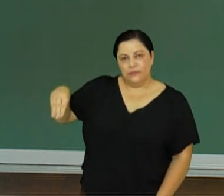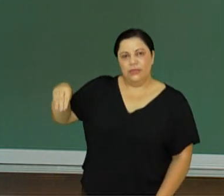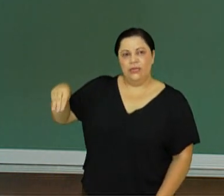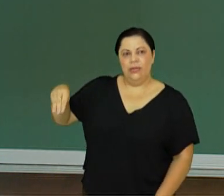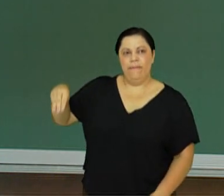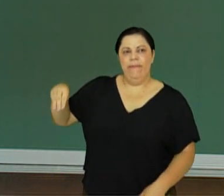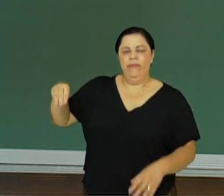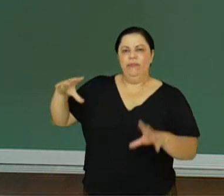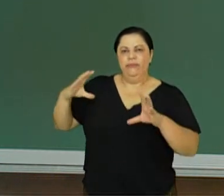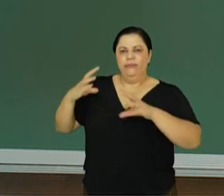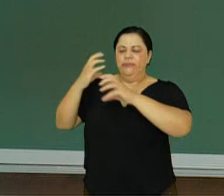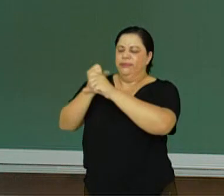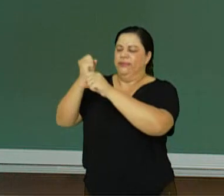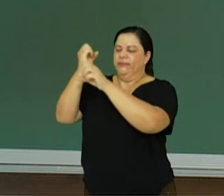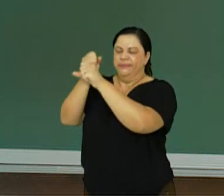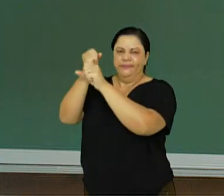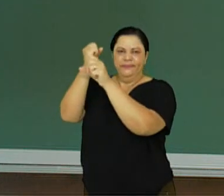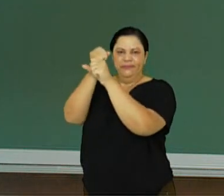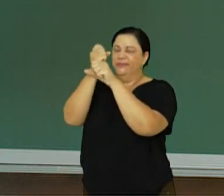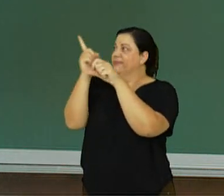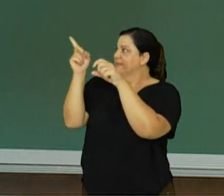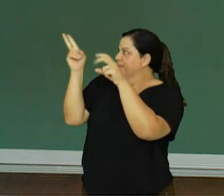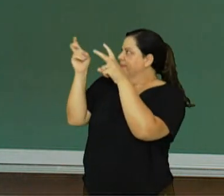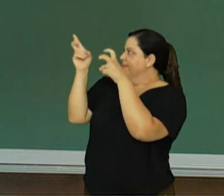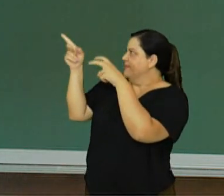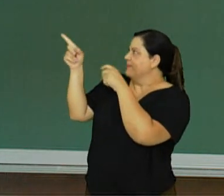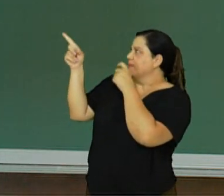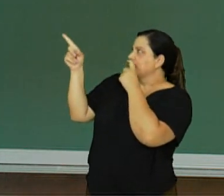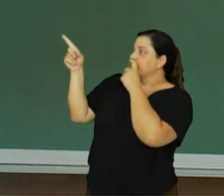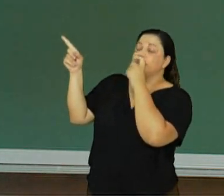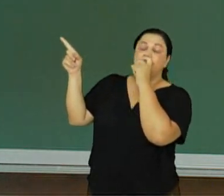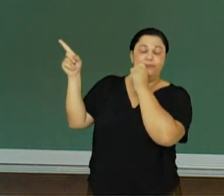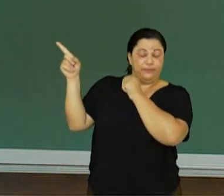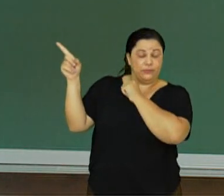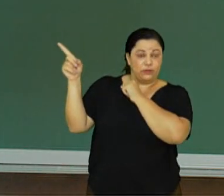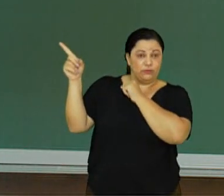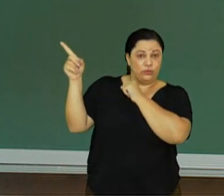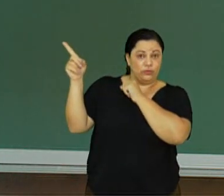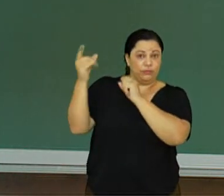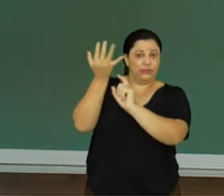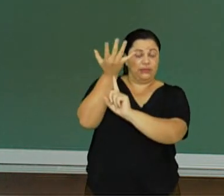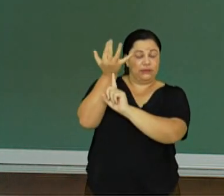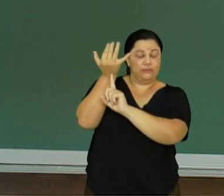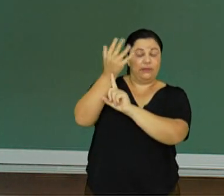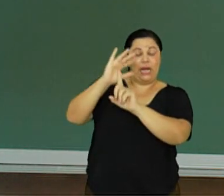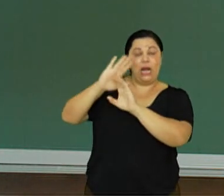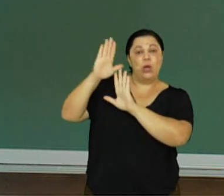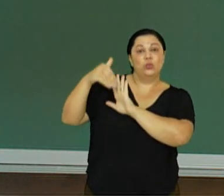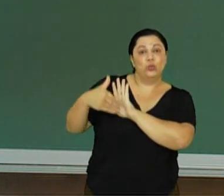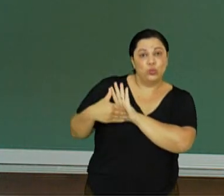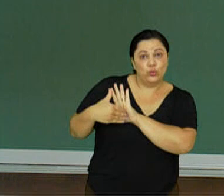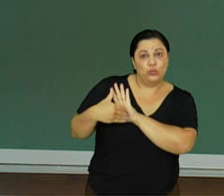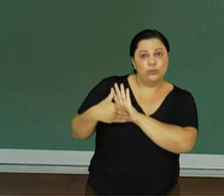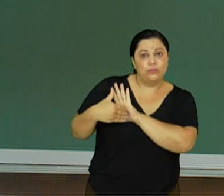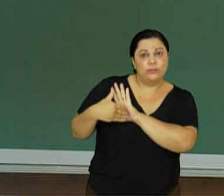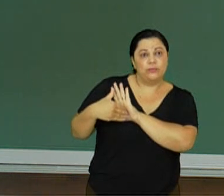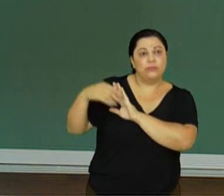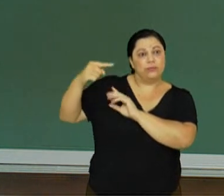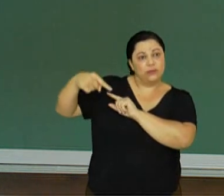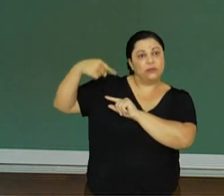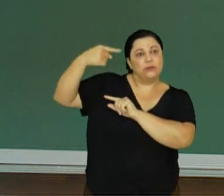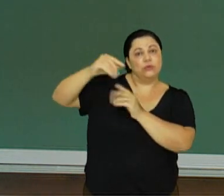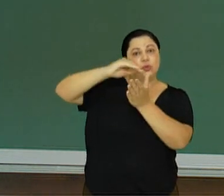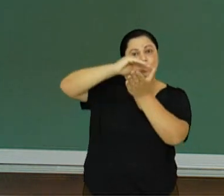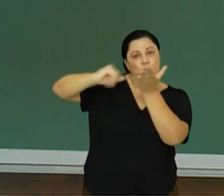eu posso calcular o volume da vela como um todo e depois tirar só deste